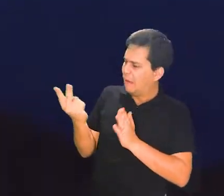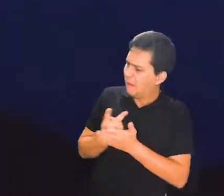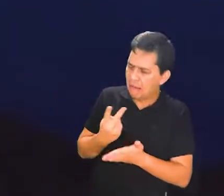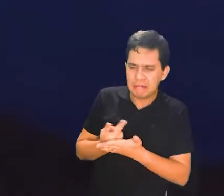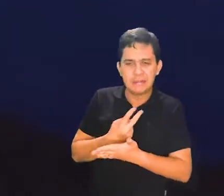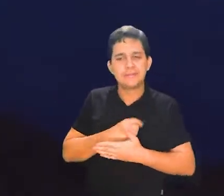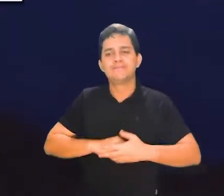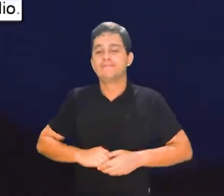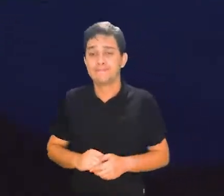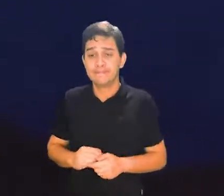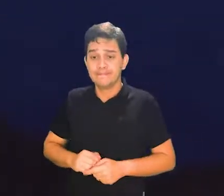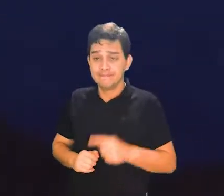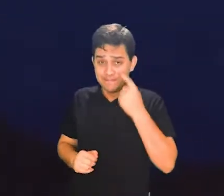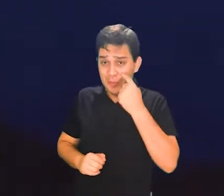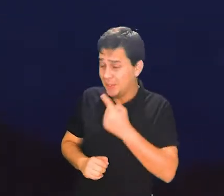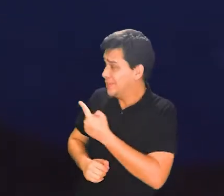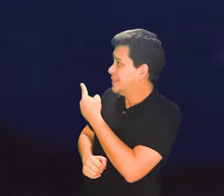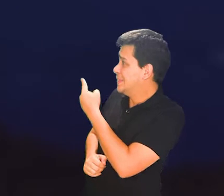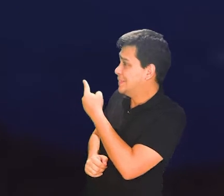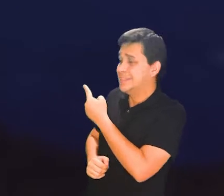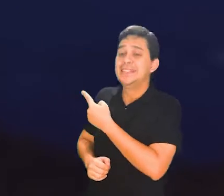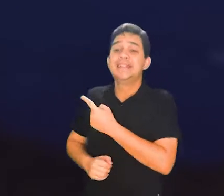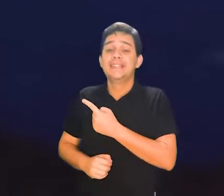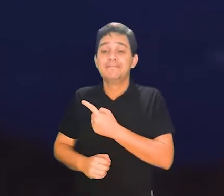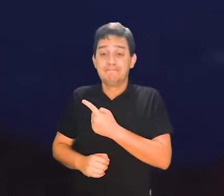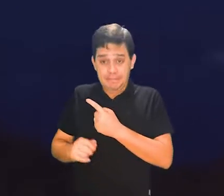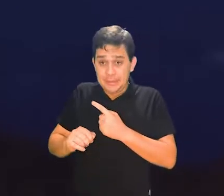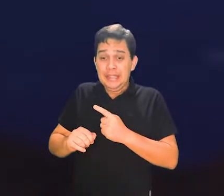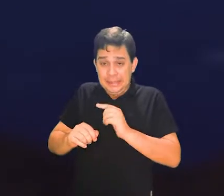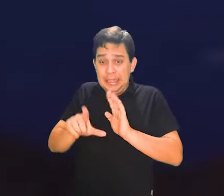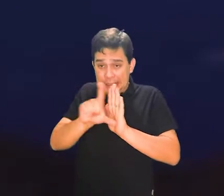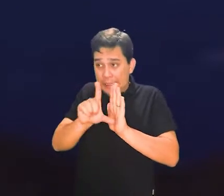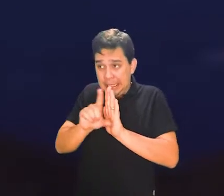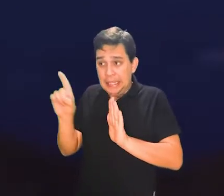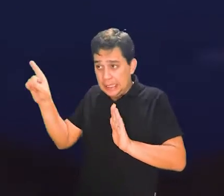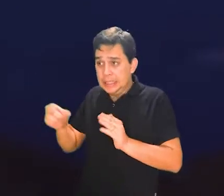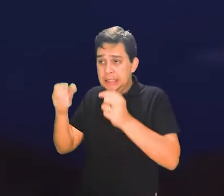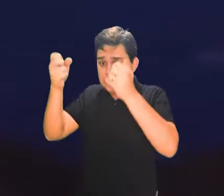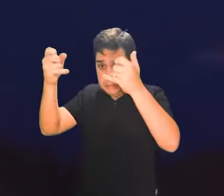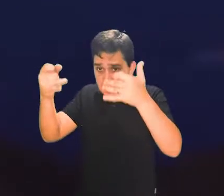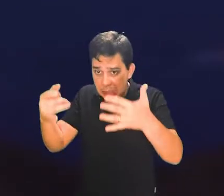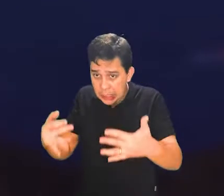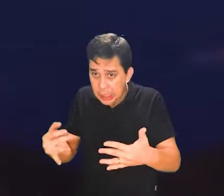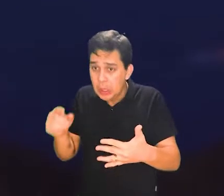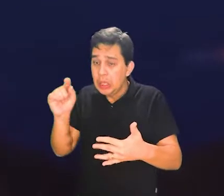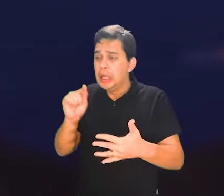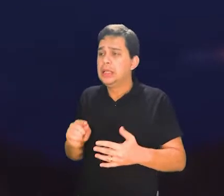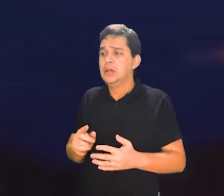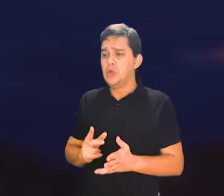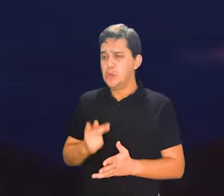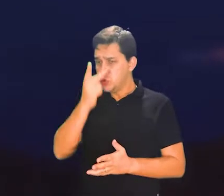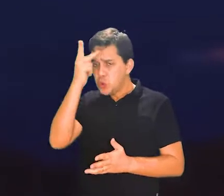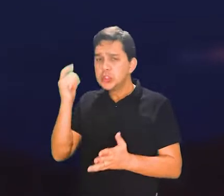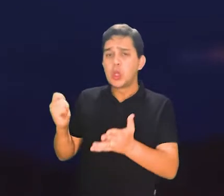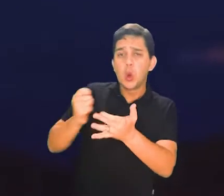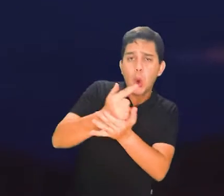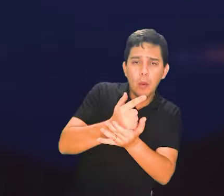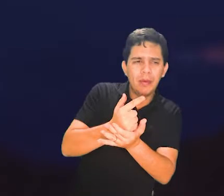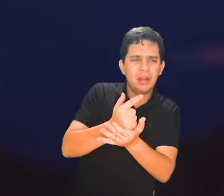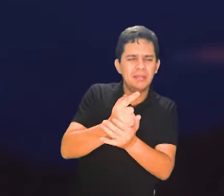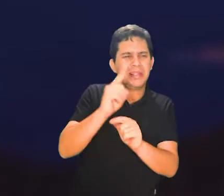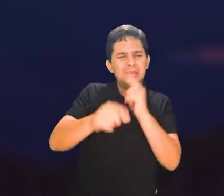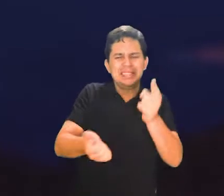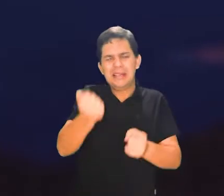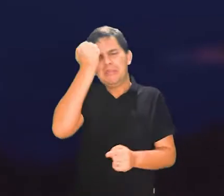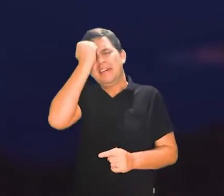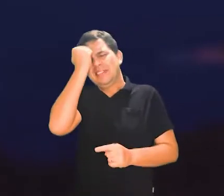que o artigo 49 do Código de Defesa do Consumidor prevê, que é o direito de arrependimento, que não tem absolutamente nada a